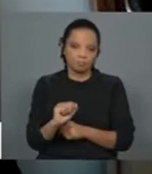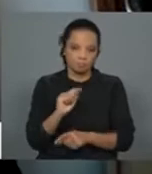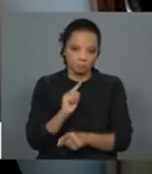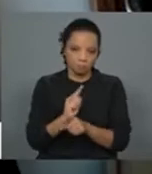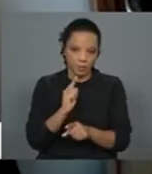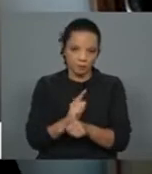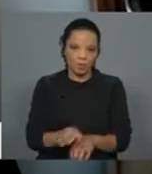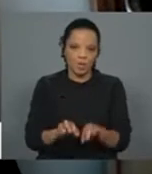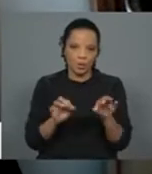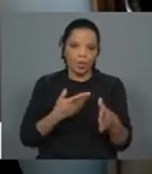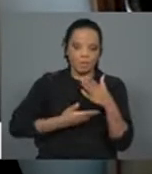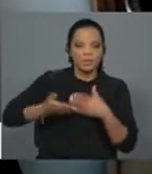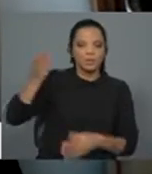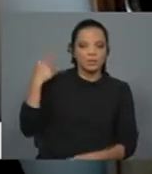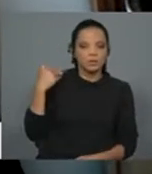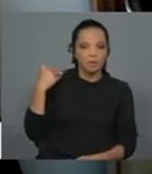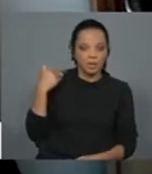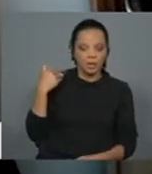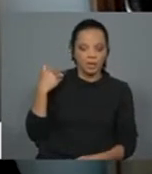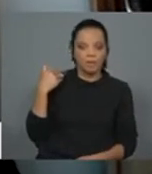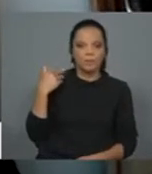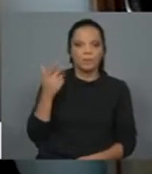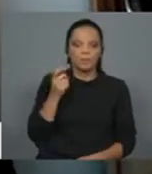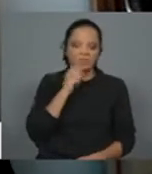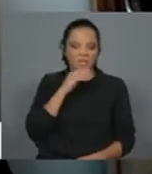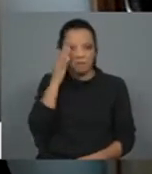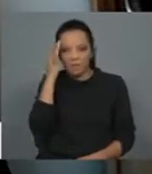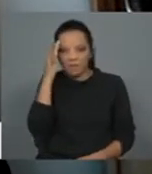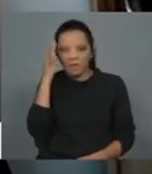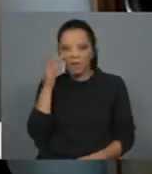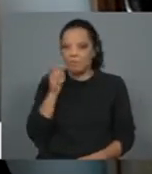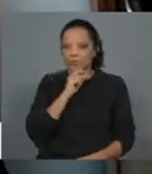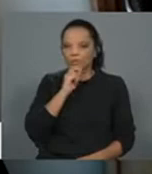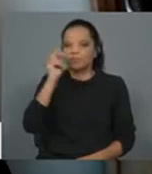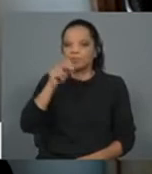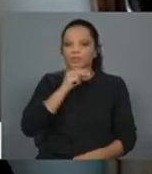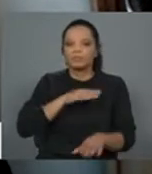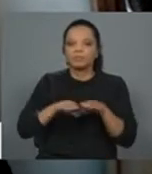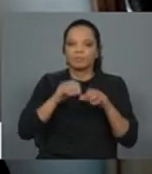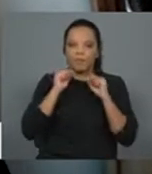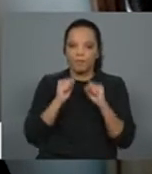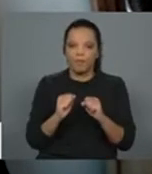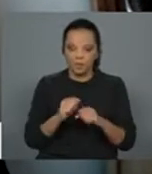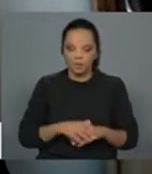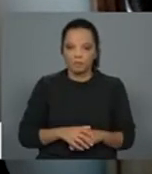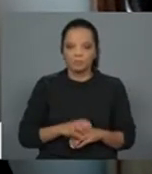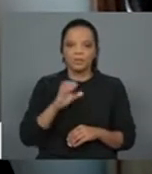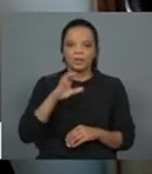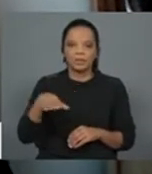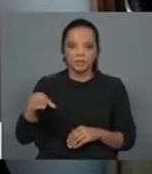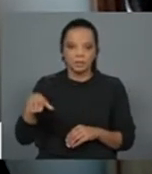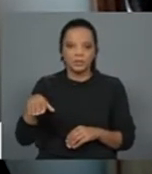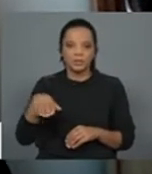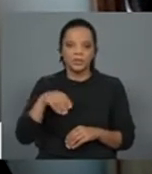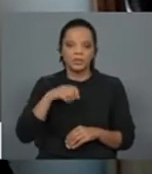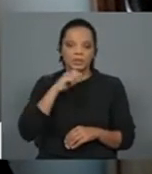ocorreu no passado, portanto, podemos estimar, digamos, a probabilidade de ocorrer um sismo forte. Portanto, o que a ciência nos pode dizer